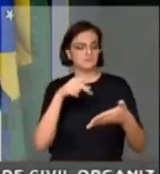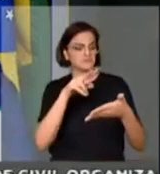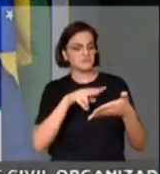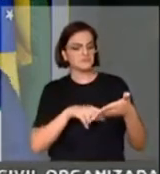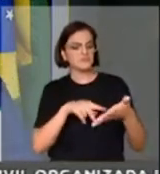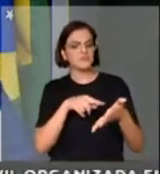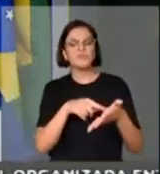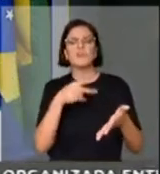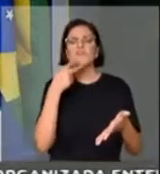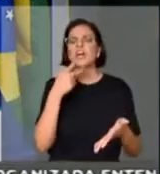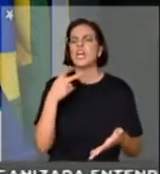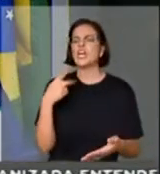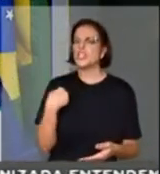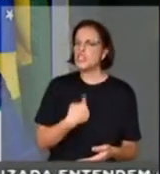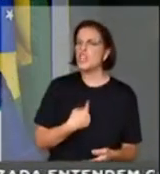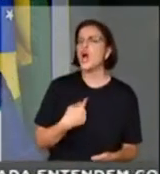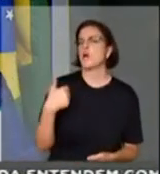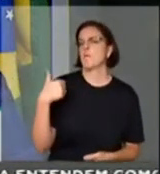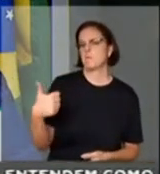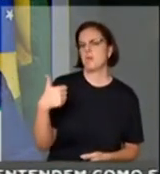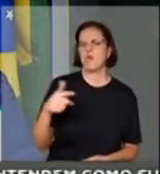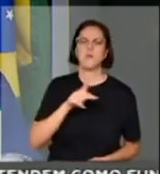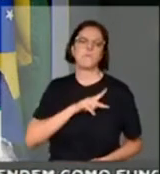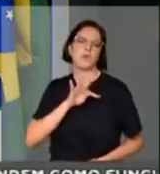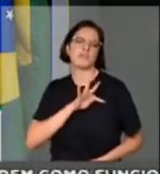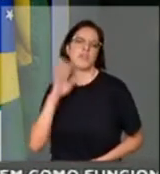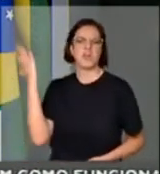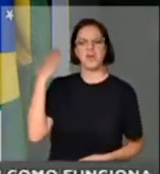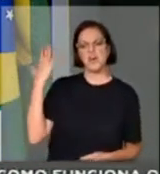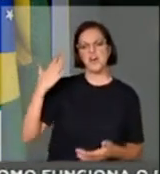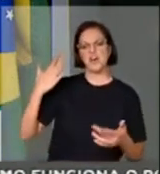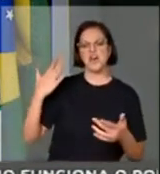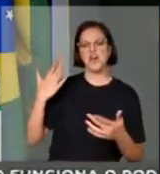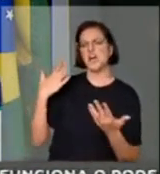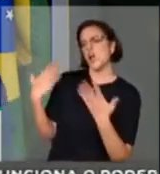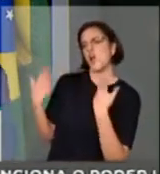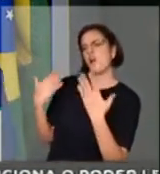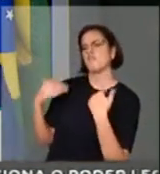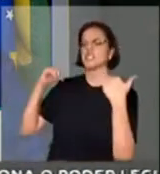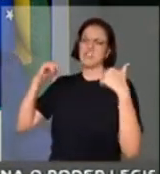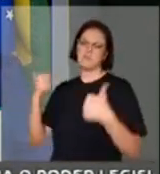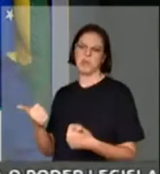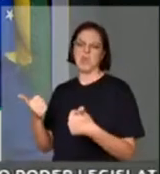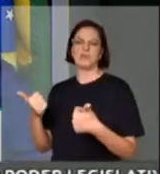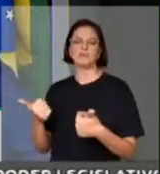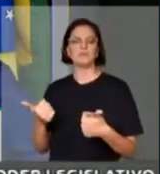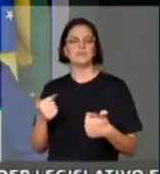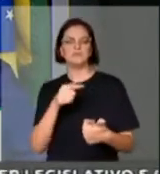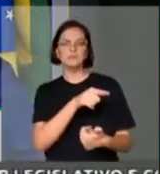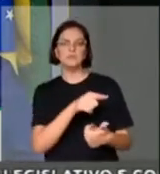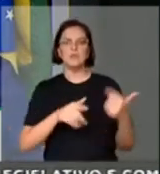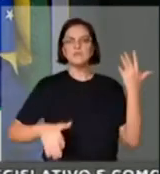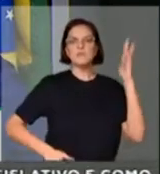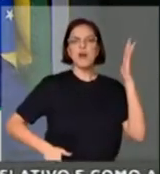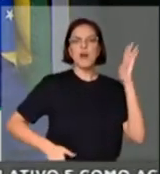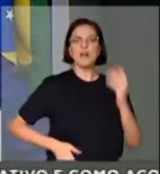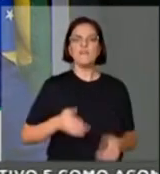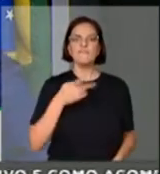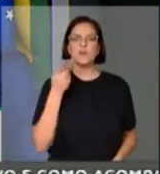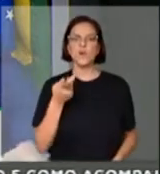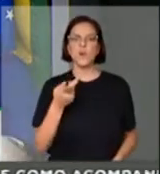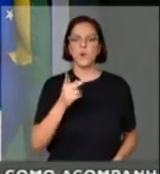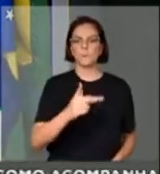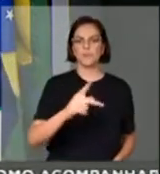diálogo cabuloso. Que diálogo cabuloso é esse que o